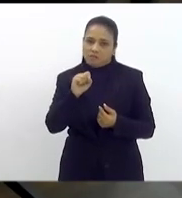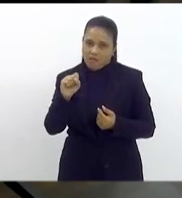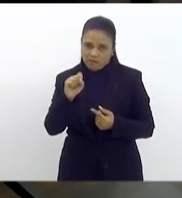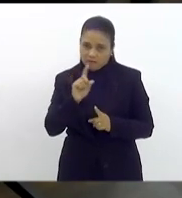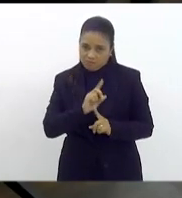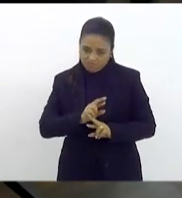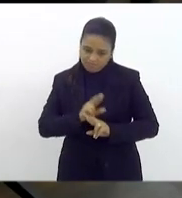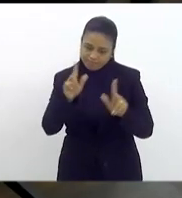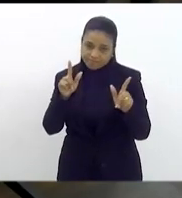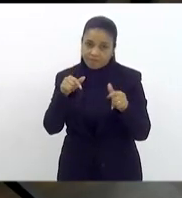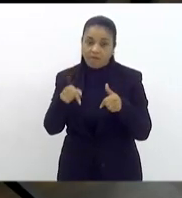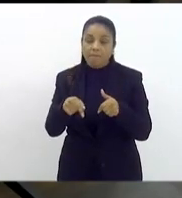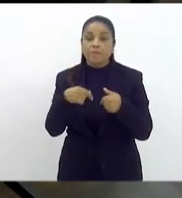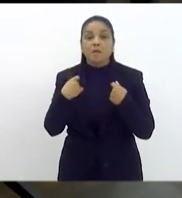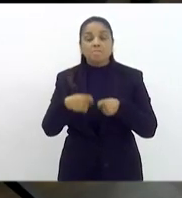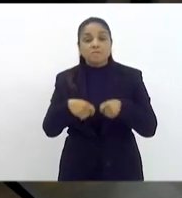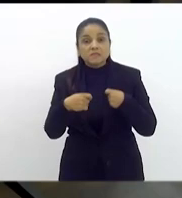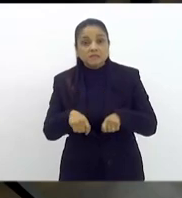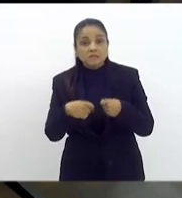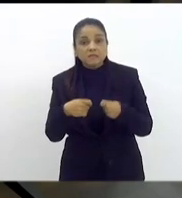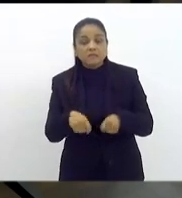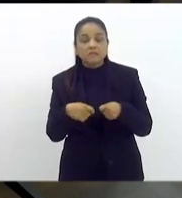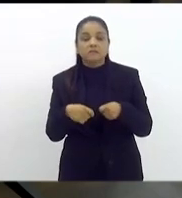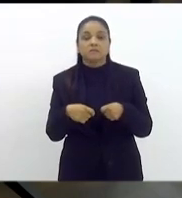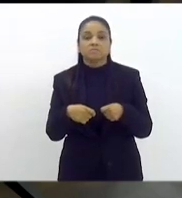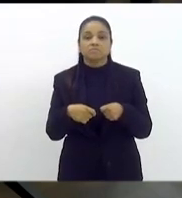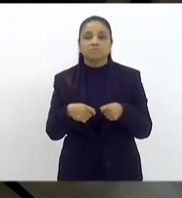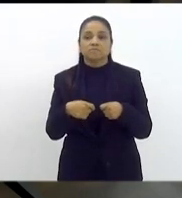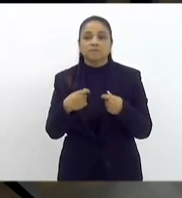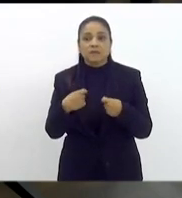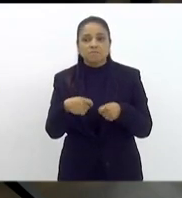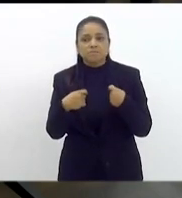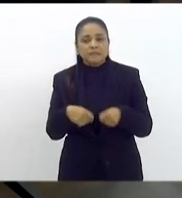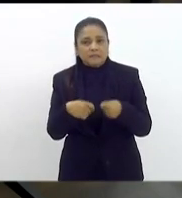que precisa ter um estudo. Permite uma parte?